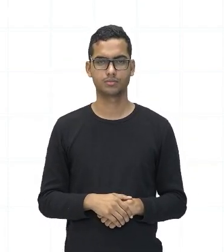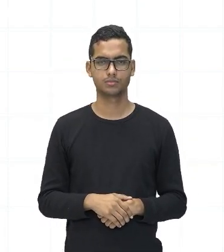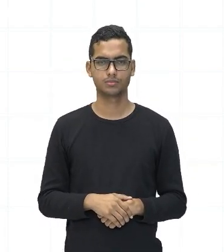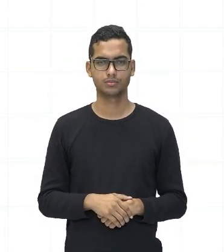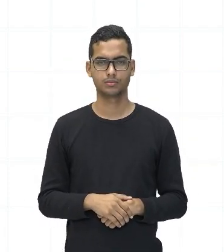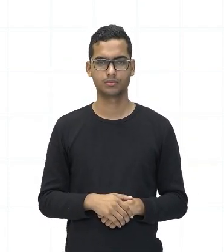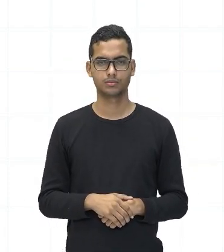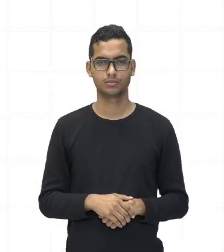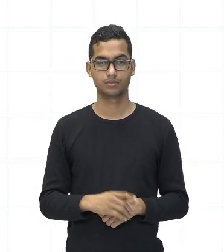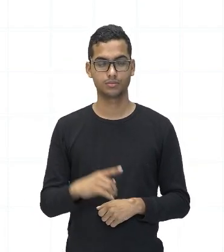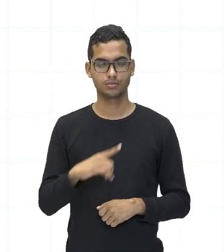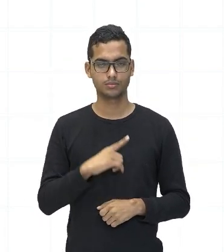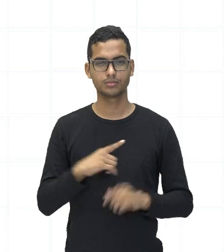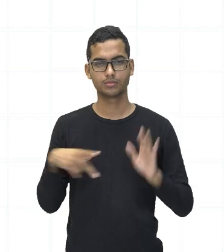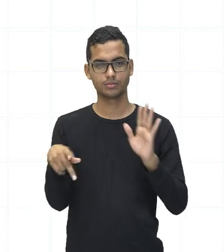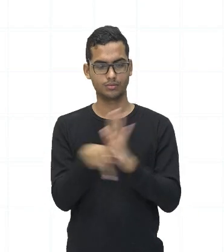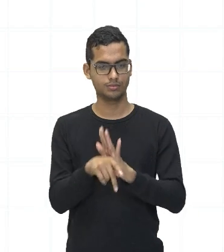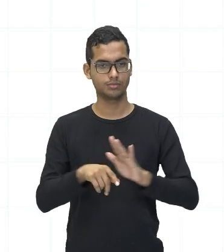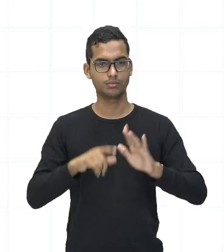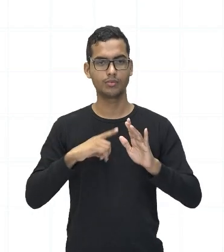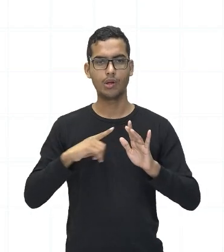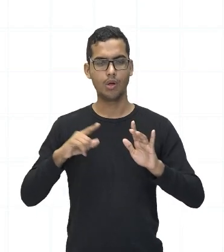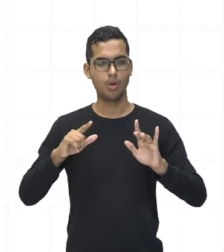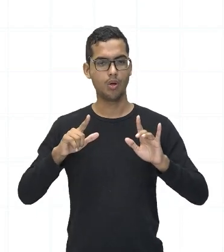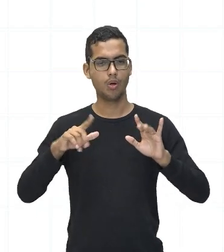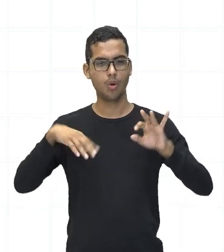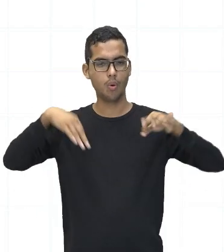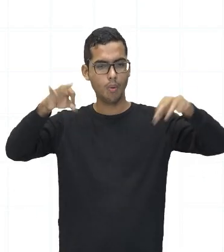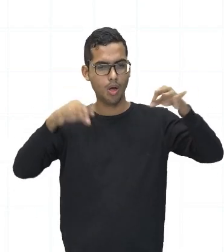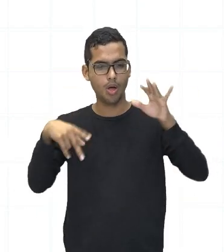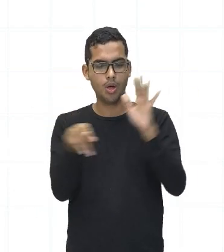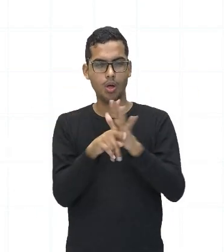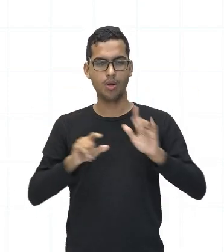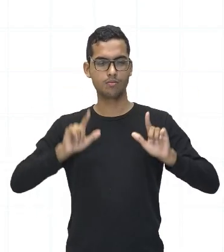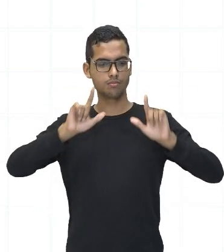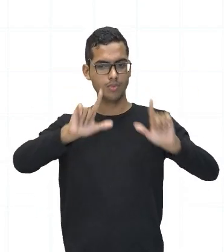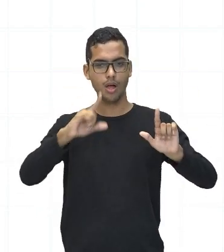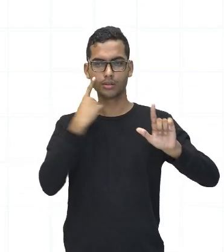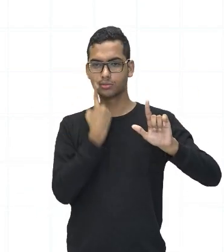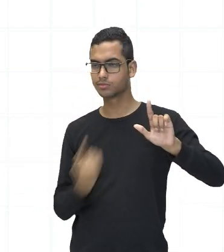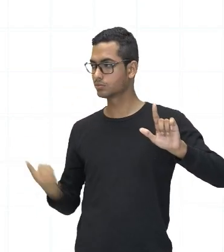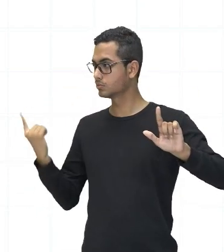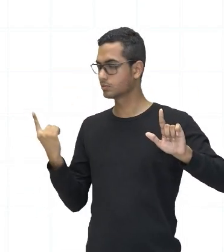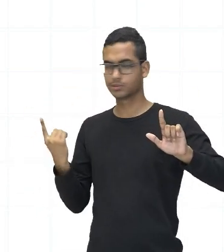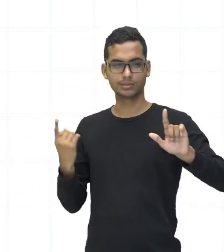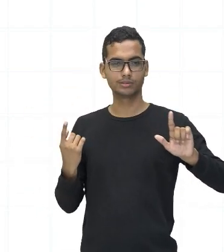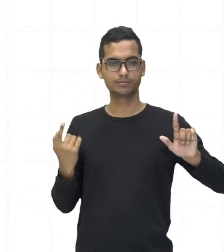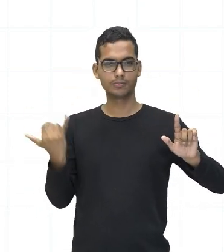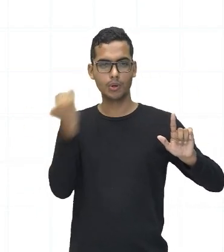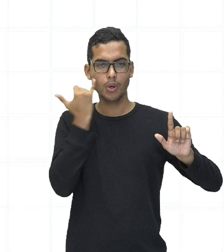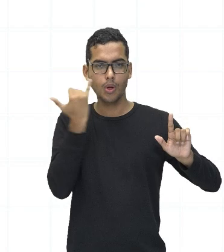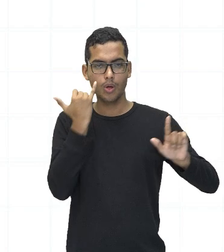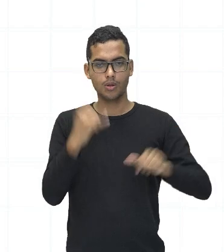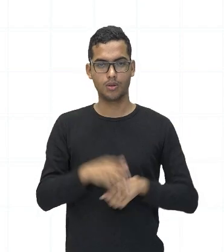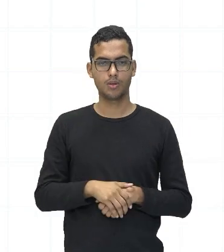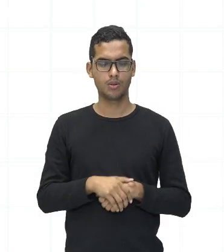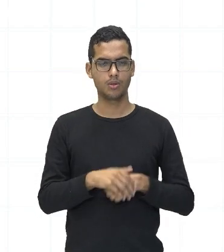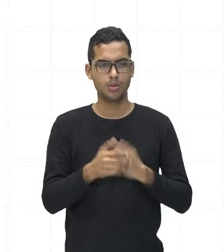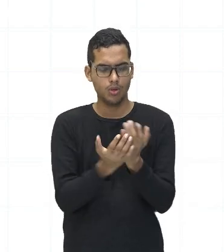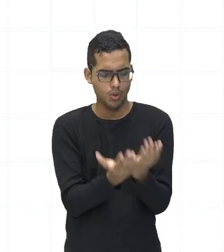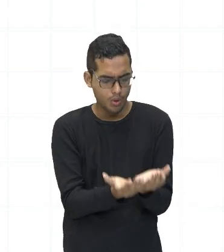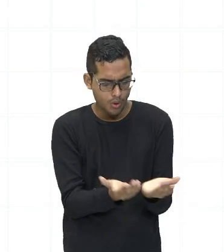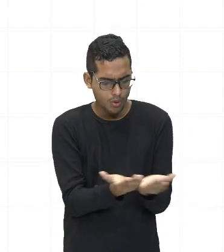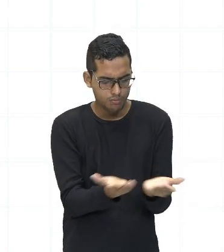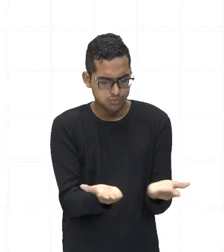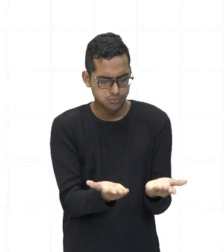este cartaz publicitário, este anúncio, que diz o seguinte: enche o vasinho de areia e o mosquito